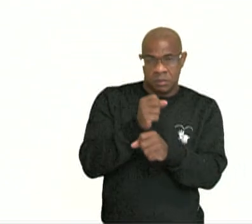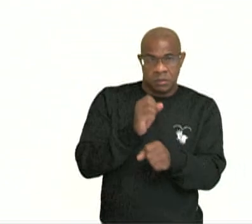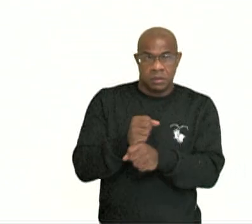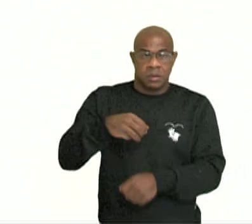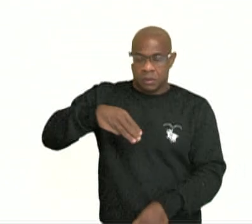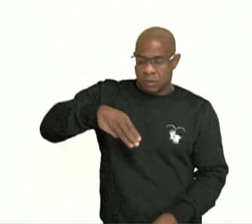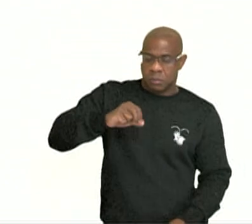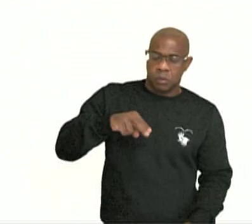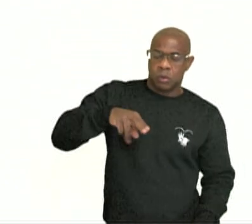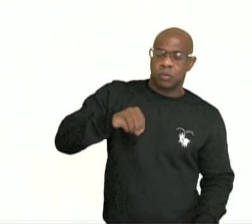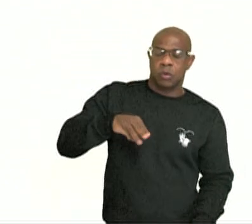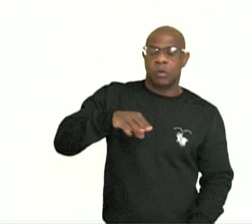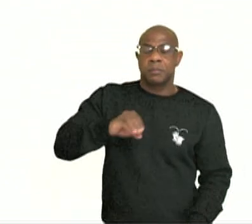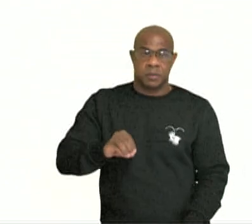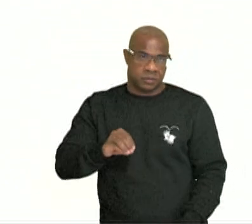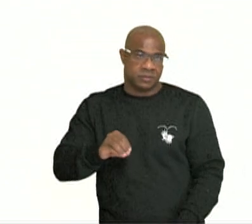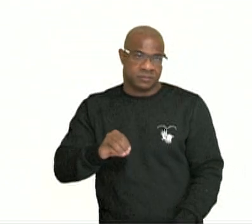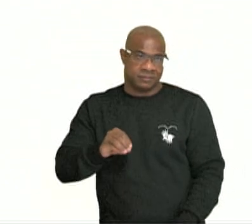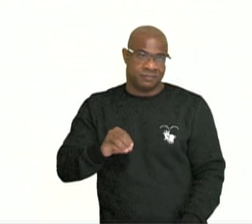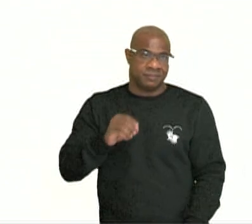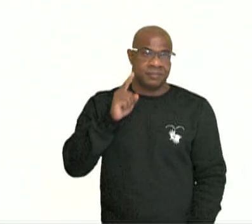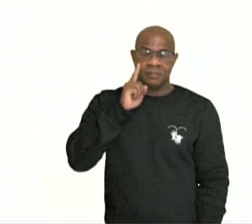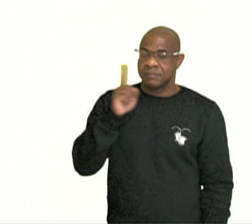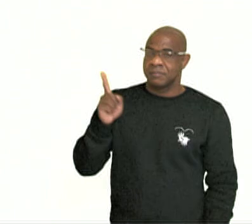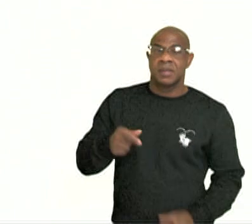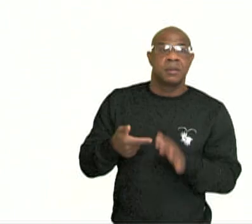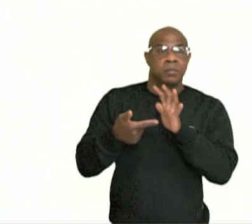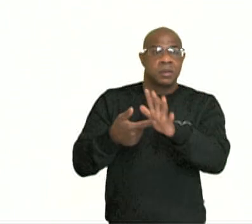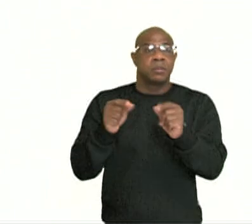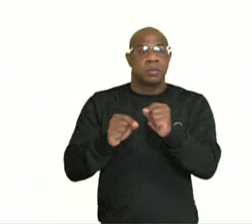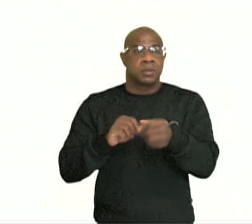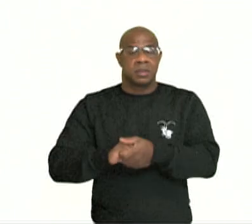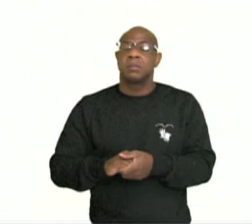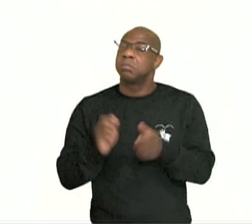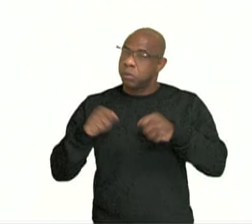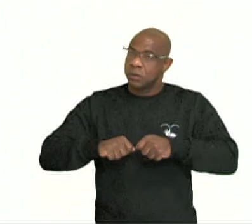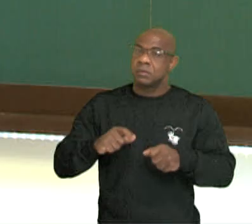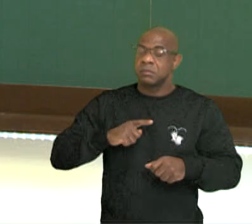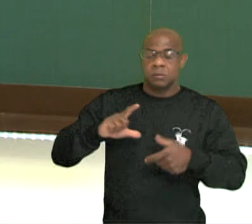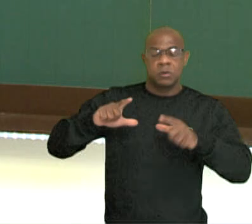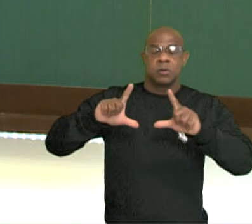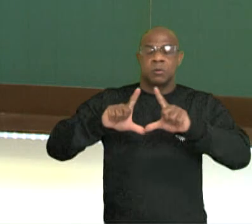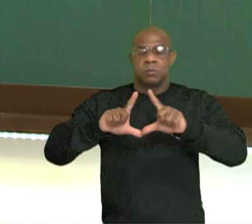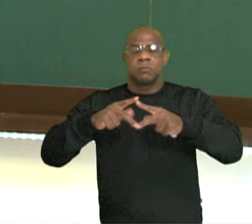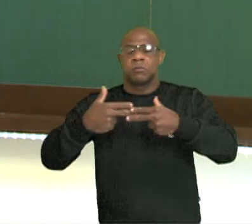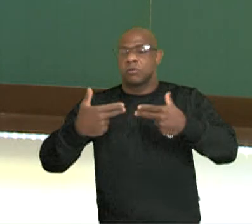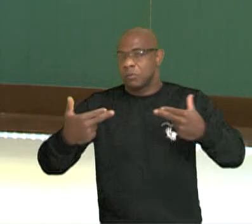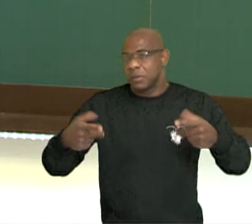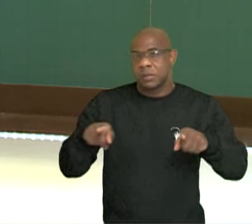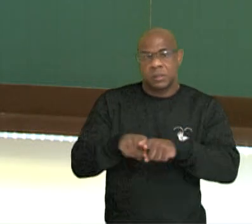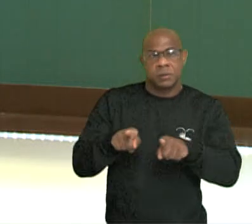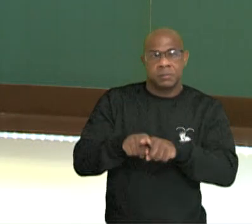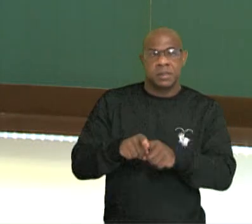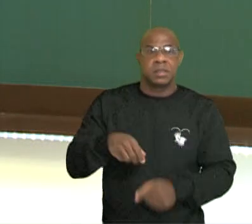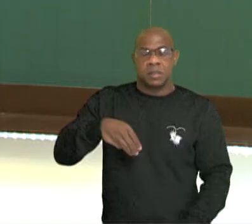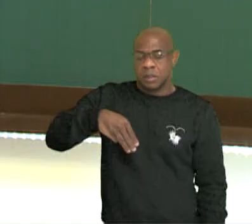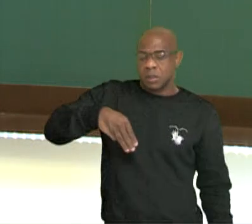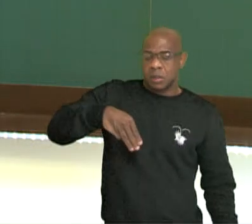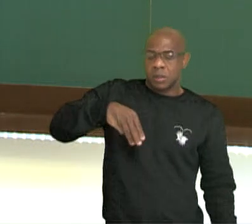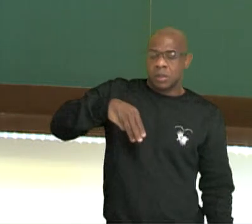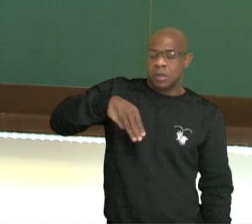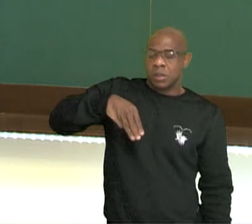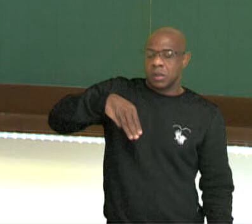um monômio também, certo? Que podemos representar geometricamente a potenciação de monômios, efetuando